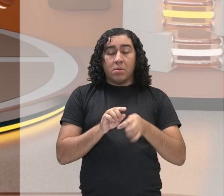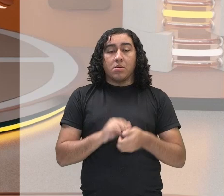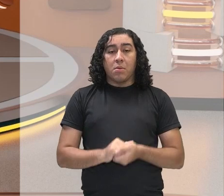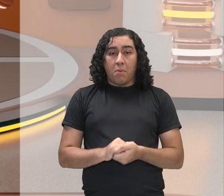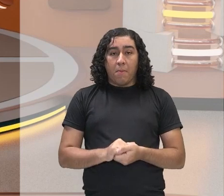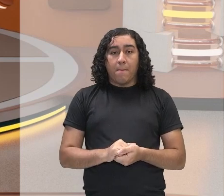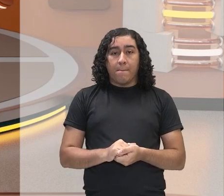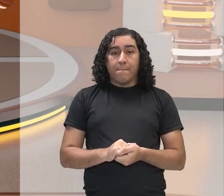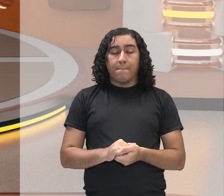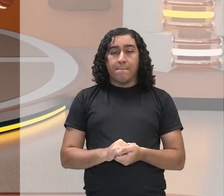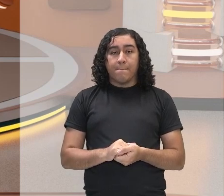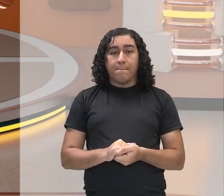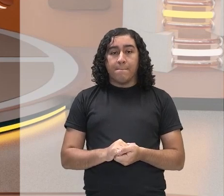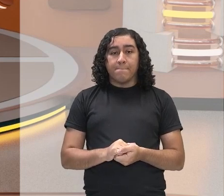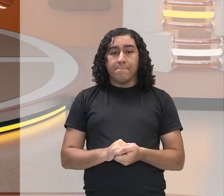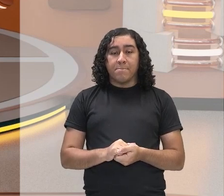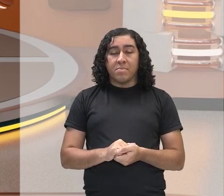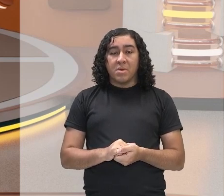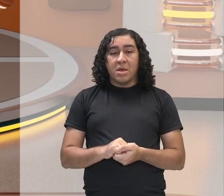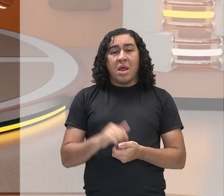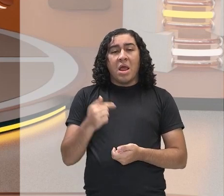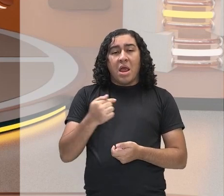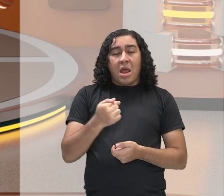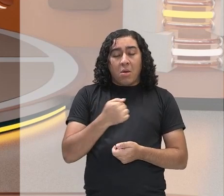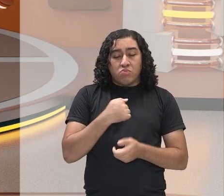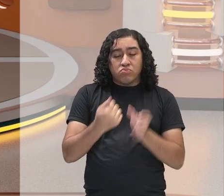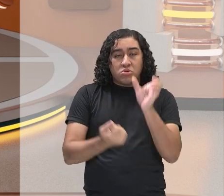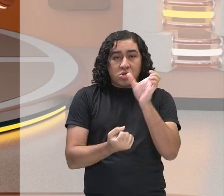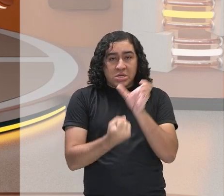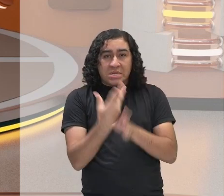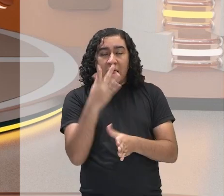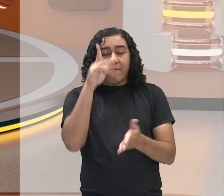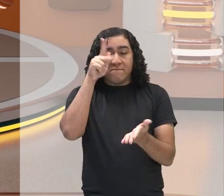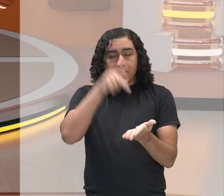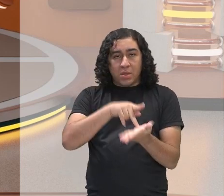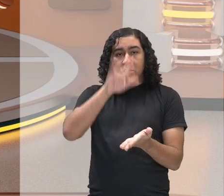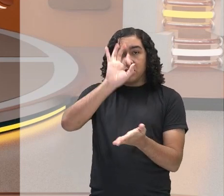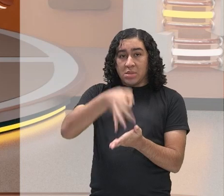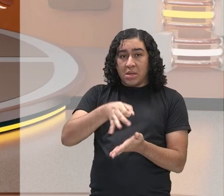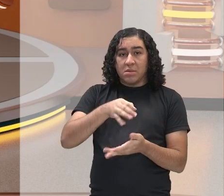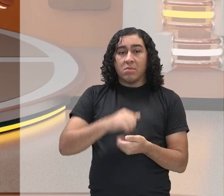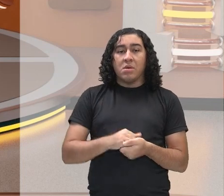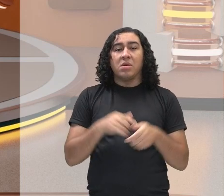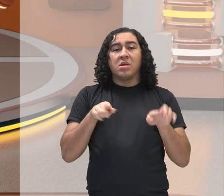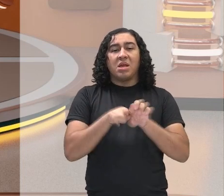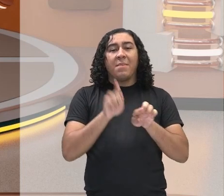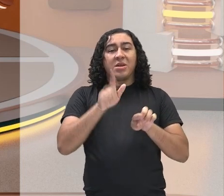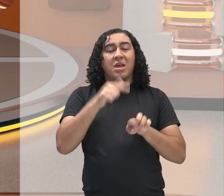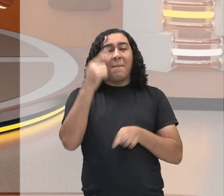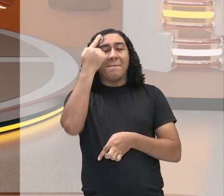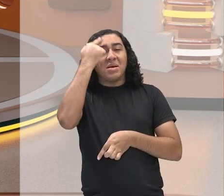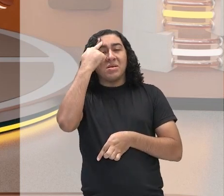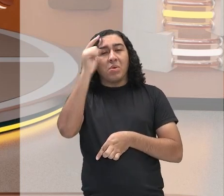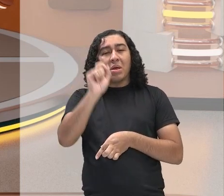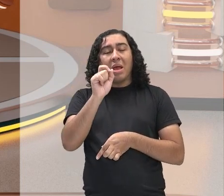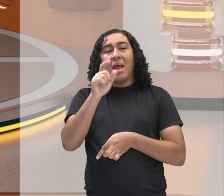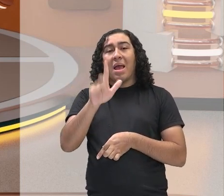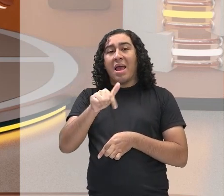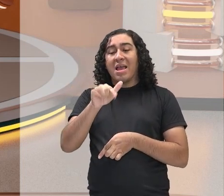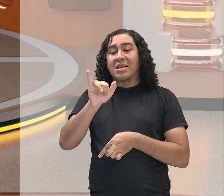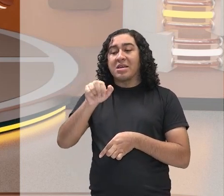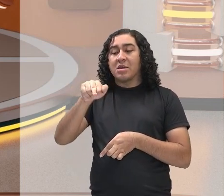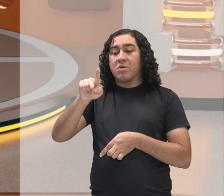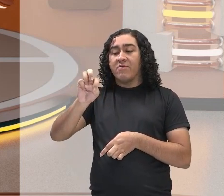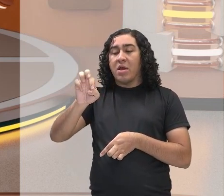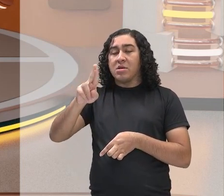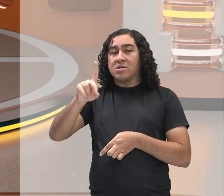emoção, né? Eu crio uma verdade, aí eu já chamo muitas vezes de inverdade,